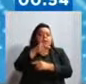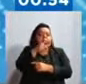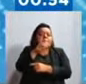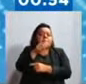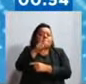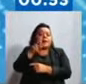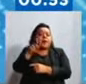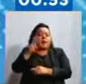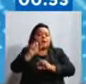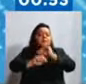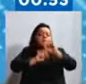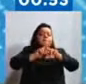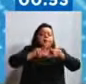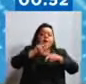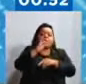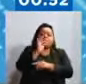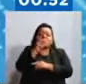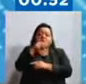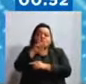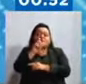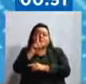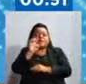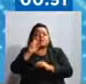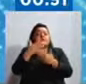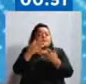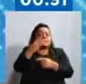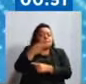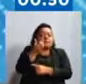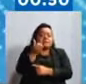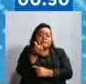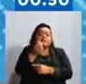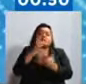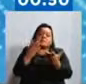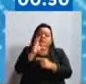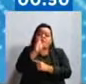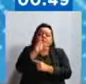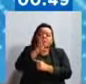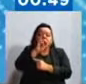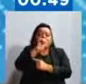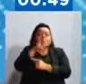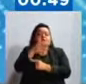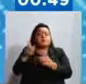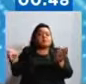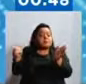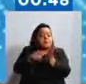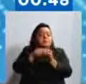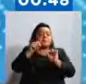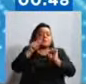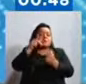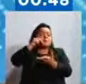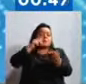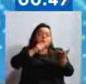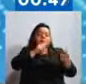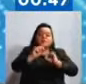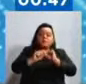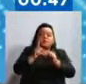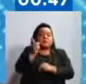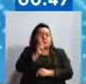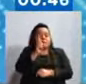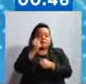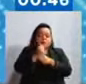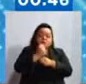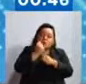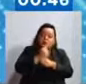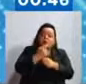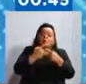há 36 creches disponíveis para Porto Velho. Não são construídas porque